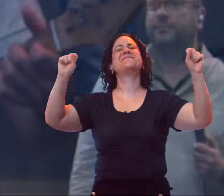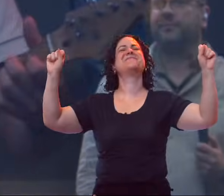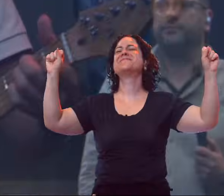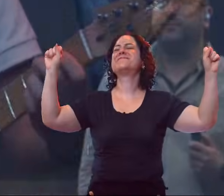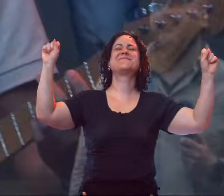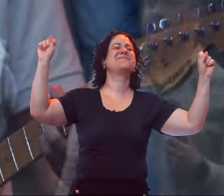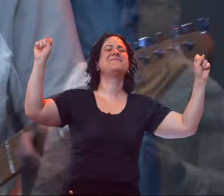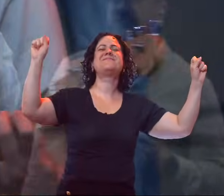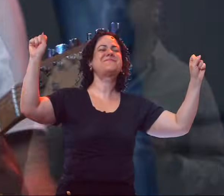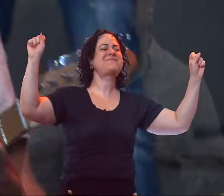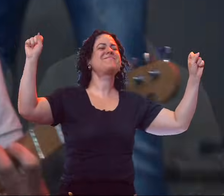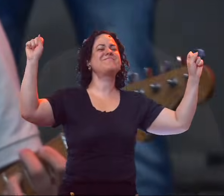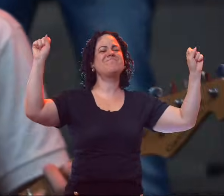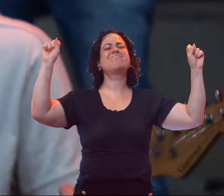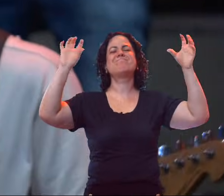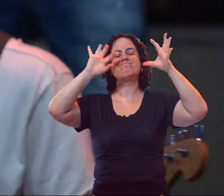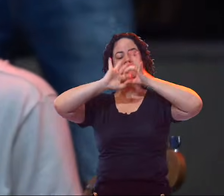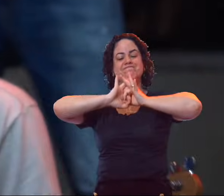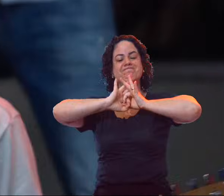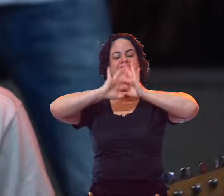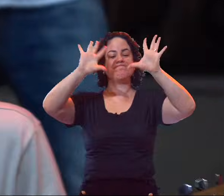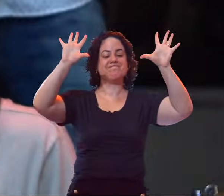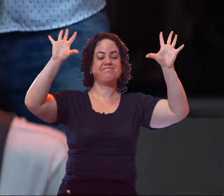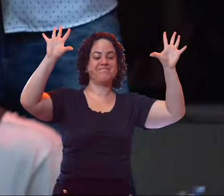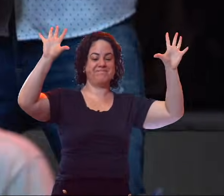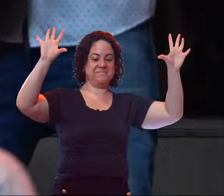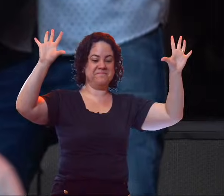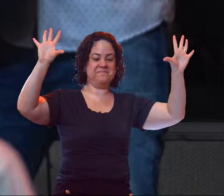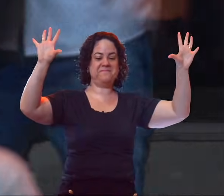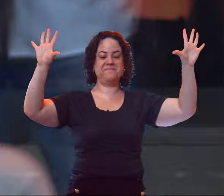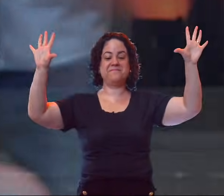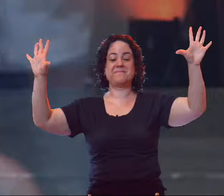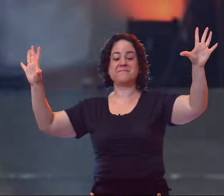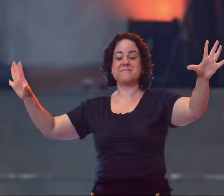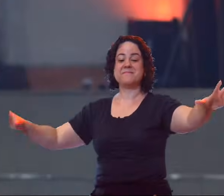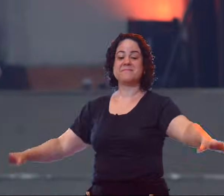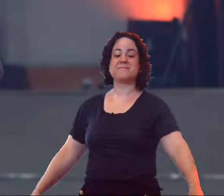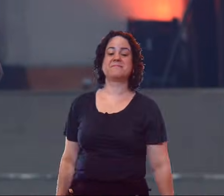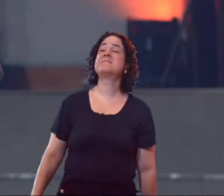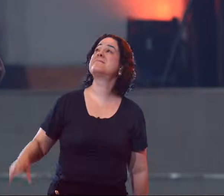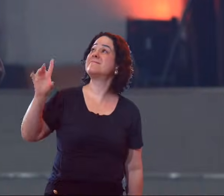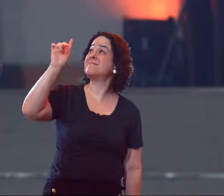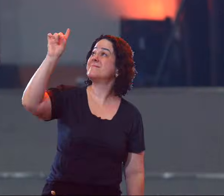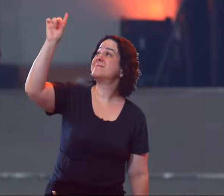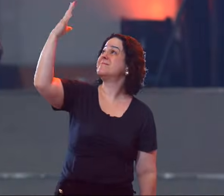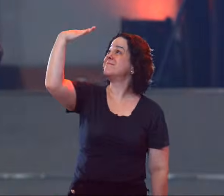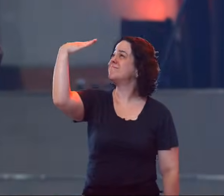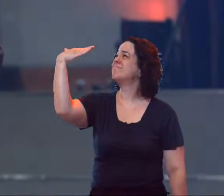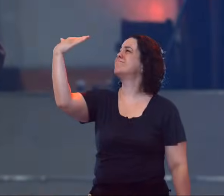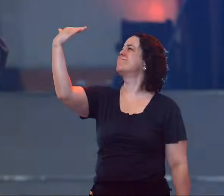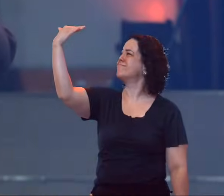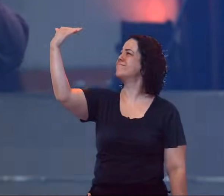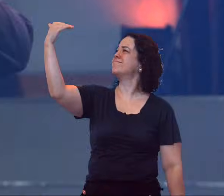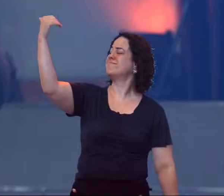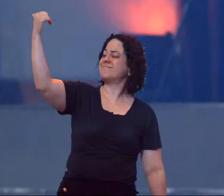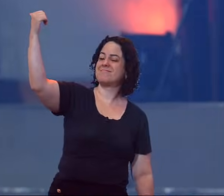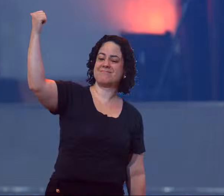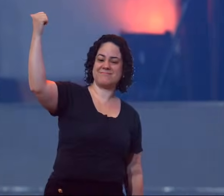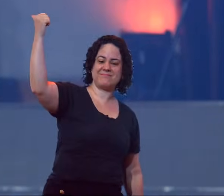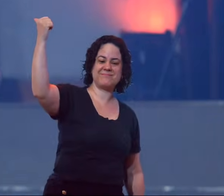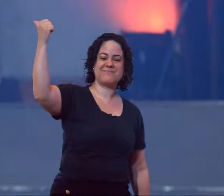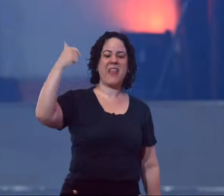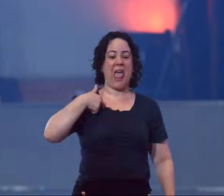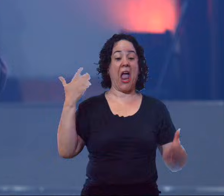me libertou. Agora frente, igreja. Tu me chamaste